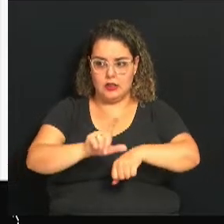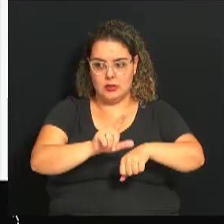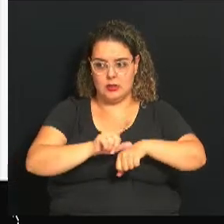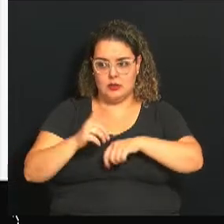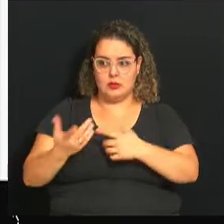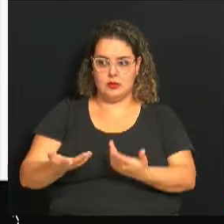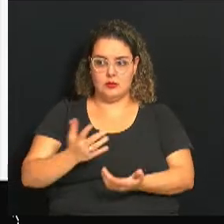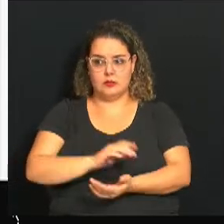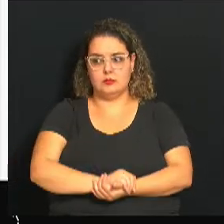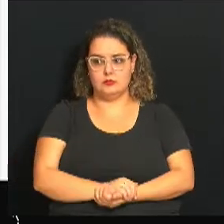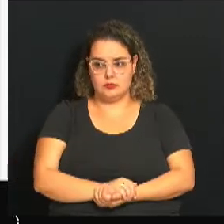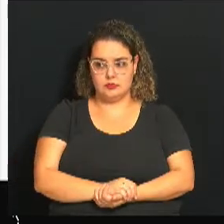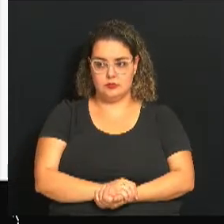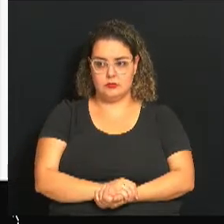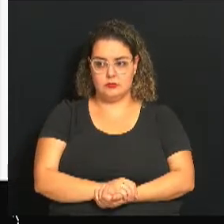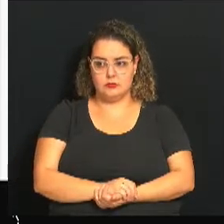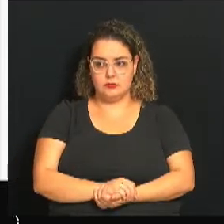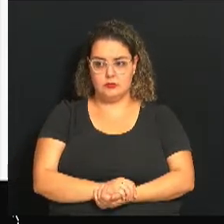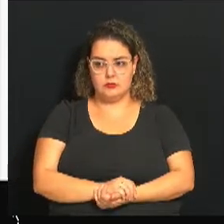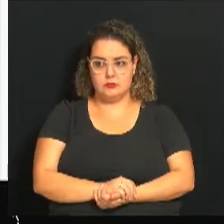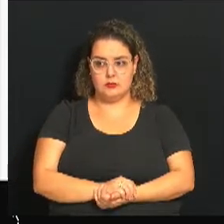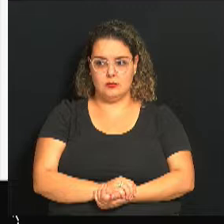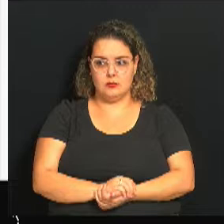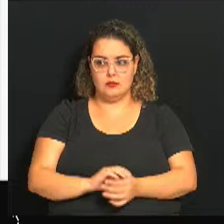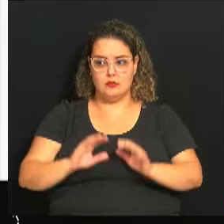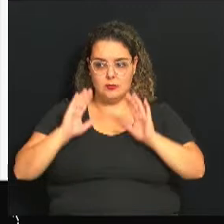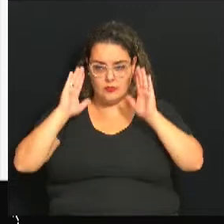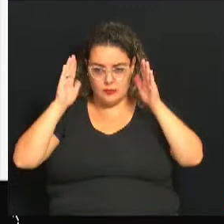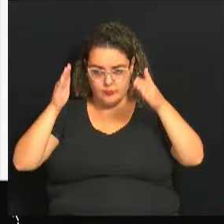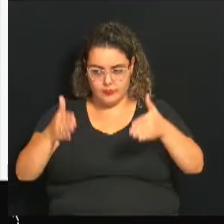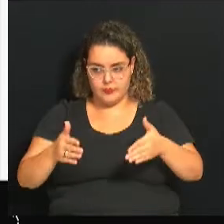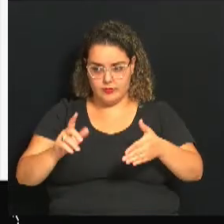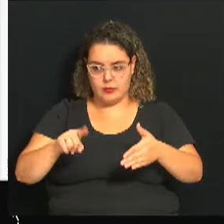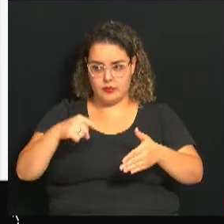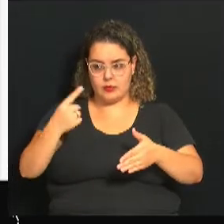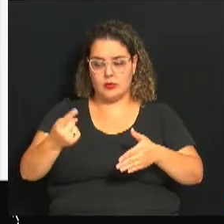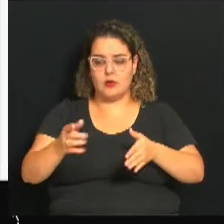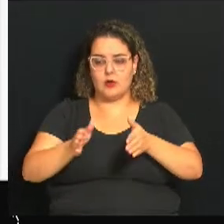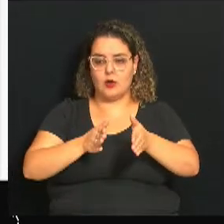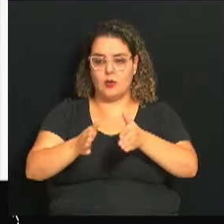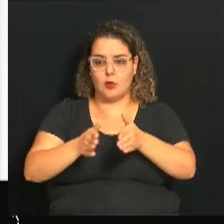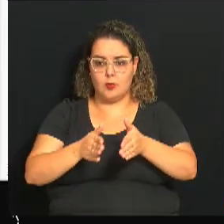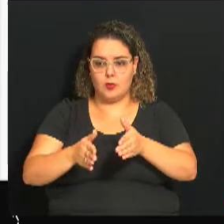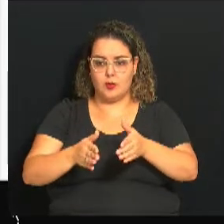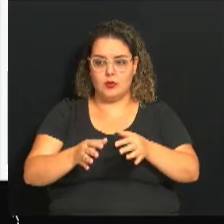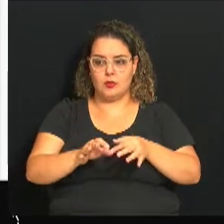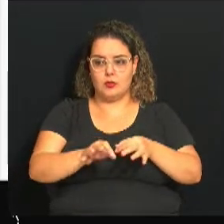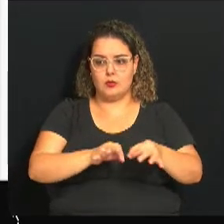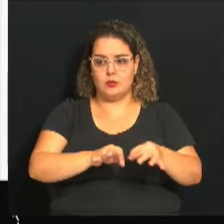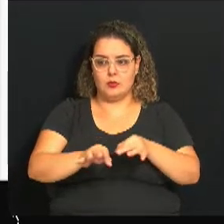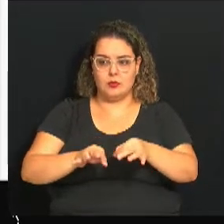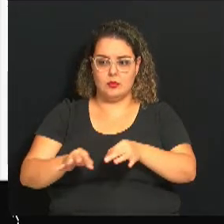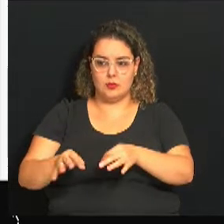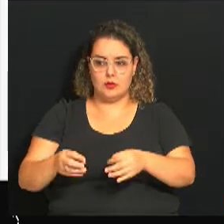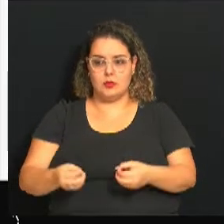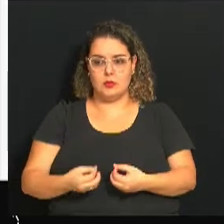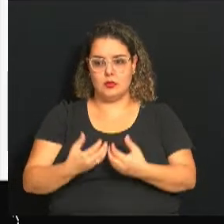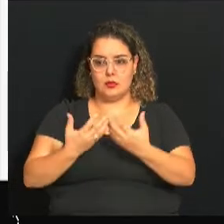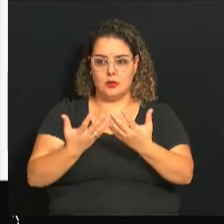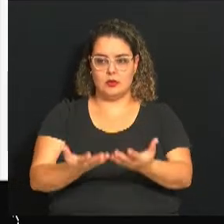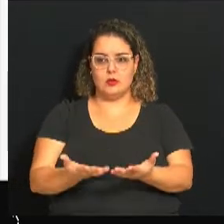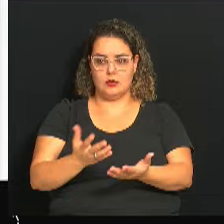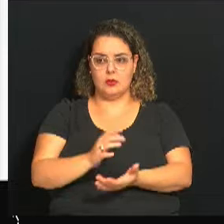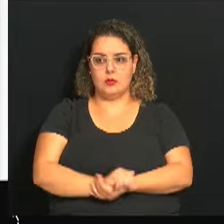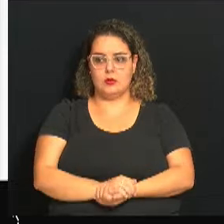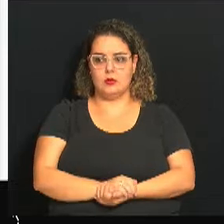isso é o que a gente vai debruçar agora nessa próxima fase do projeto que a gente está de trazer